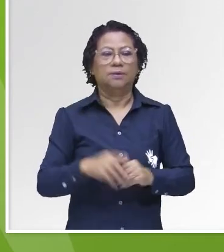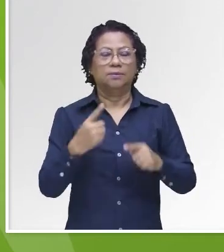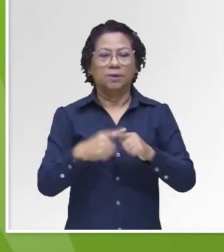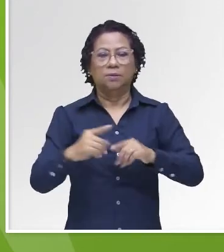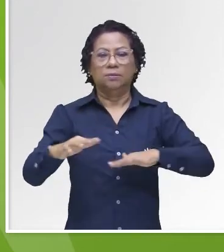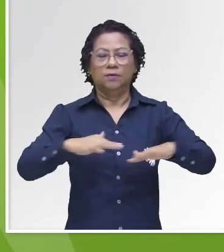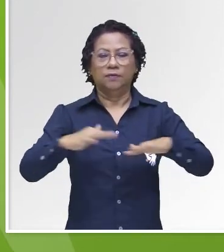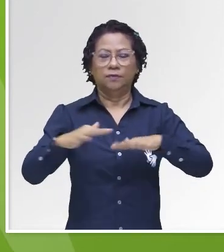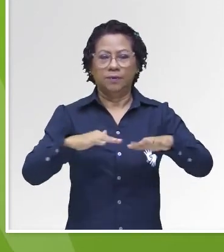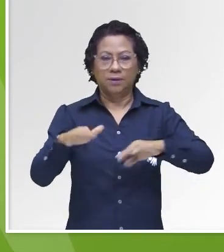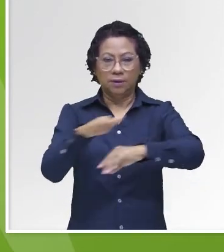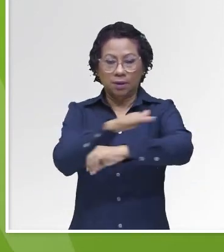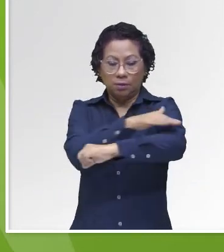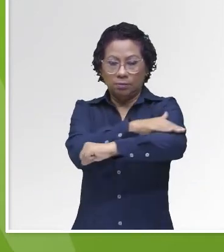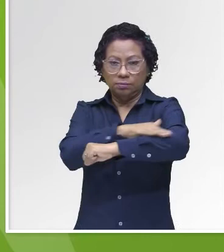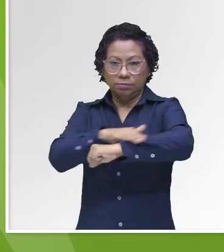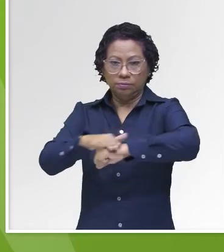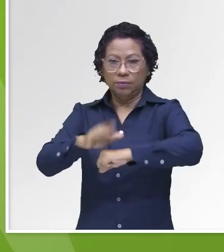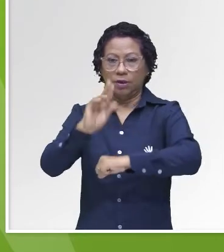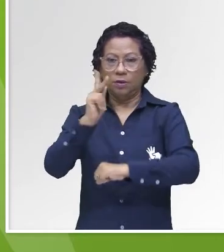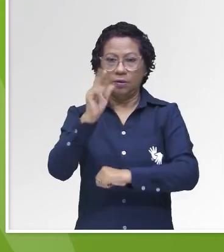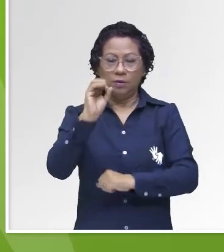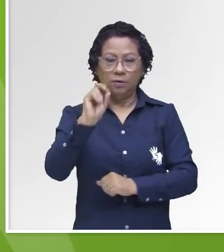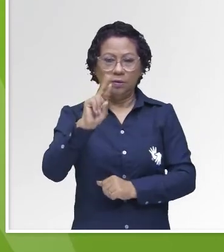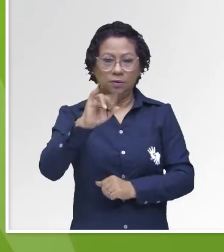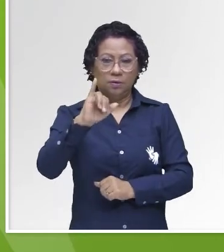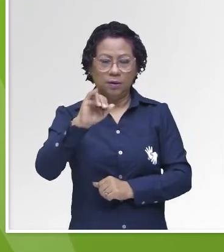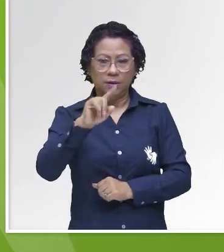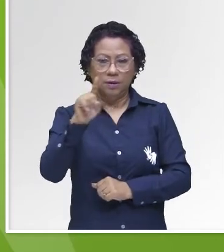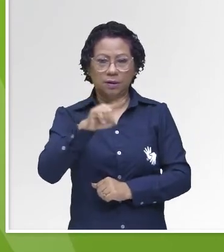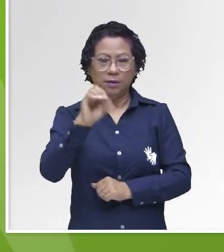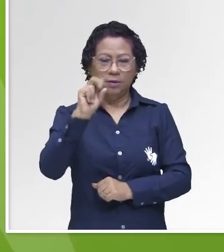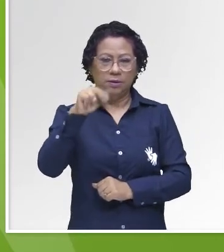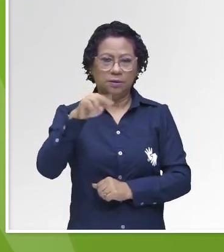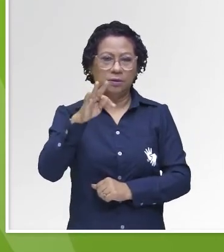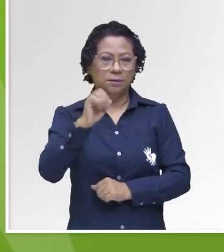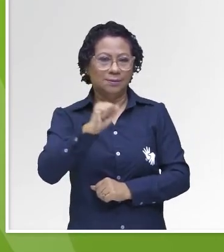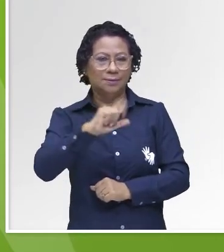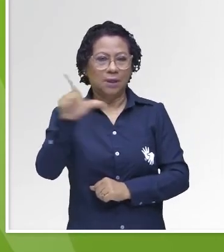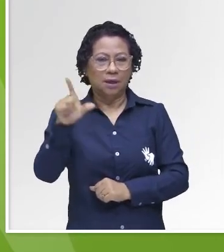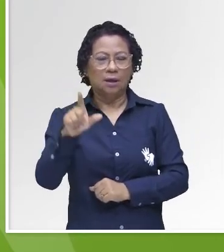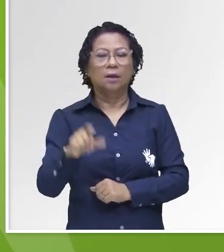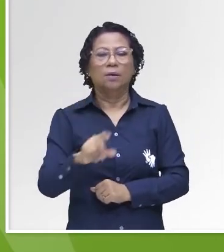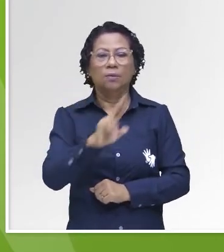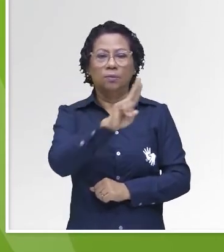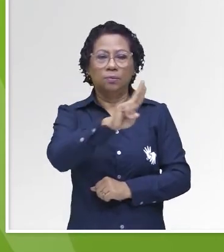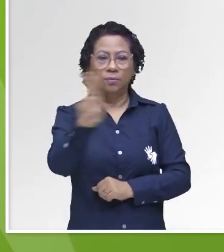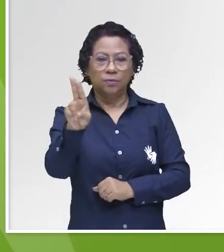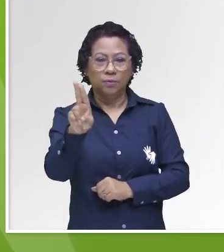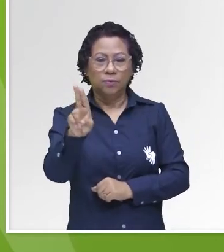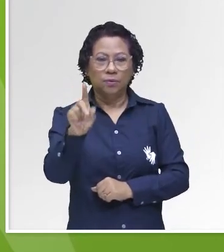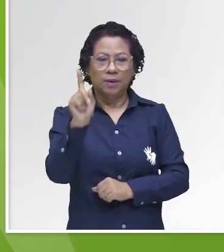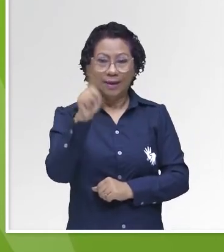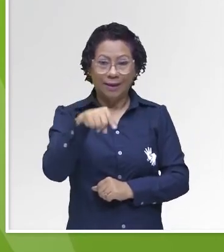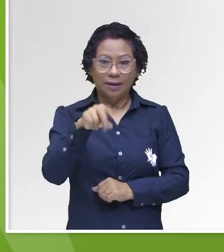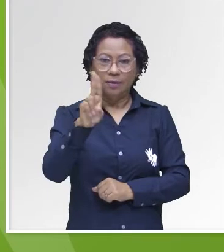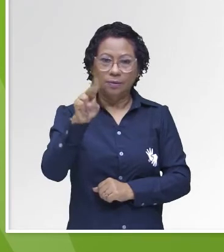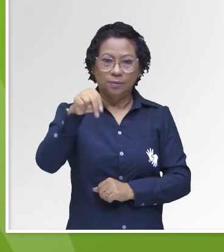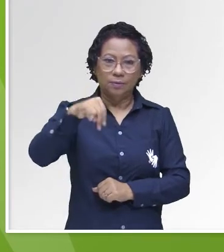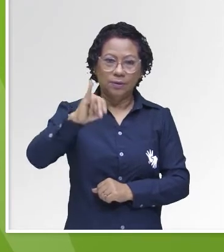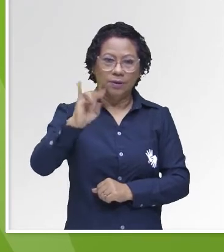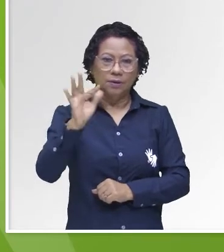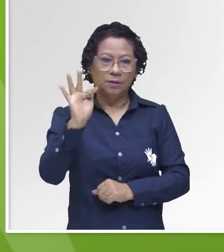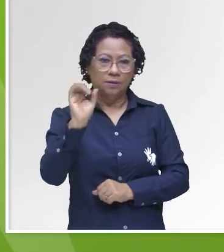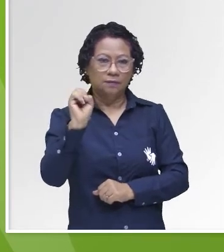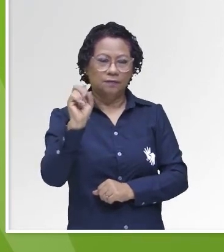movimento horizontal, ele vai ser um movimento uniforme. Sim, aquele que você aprendeu lá na